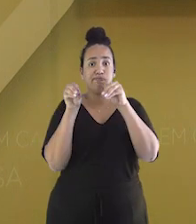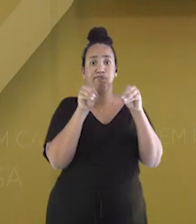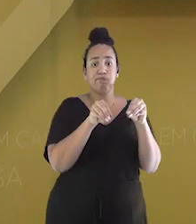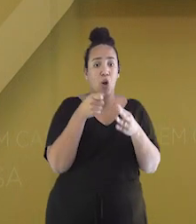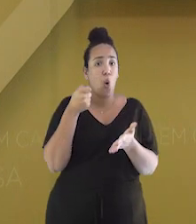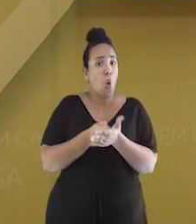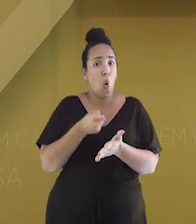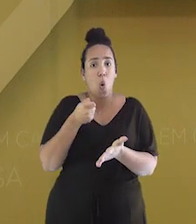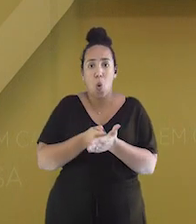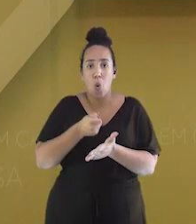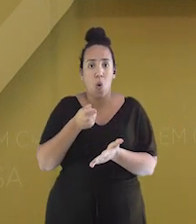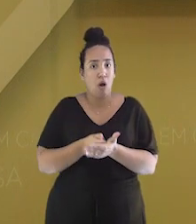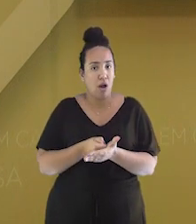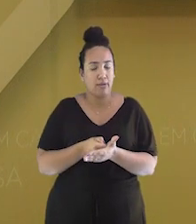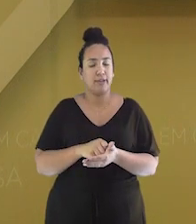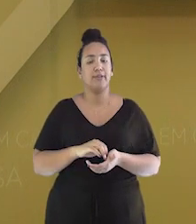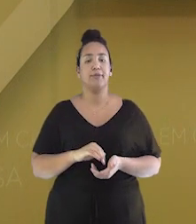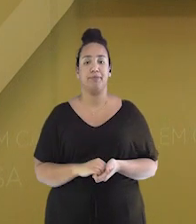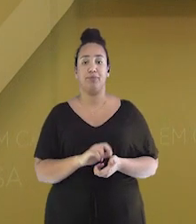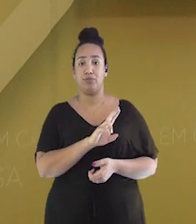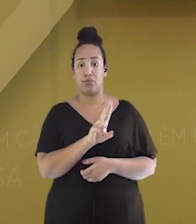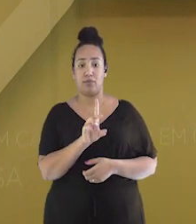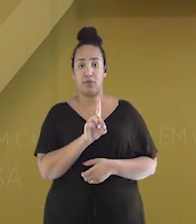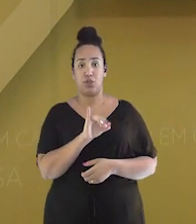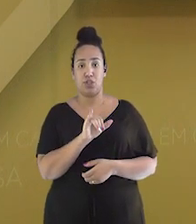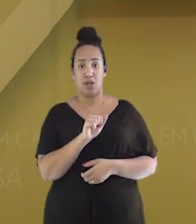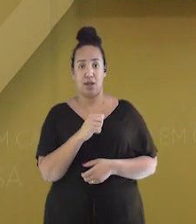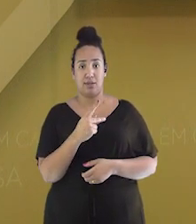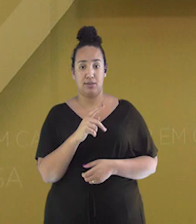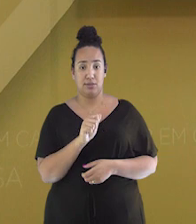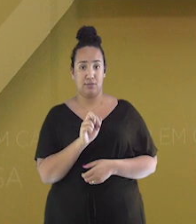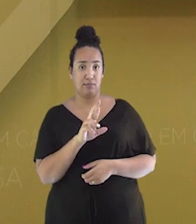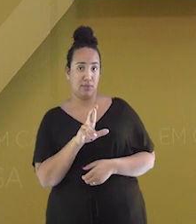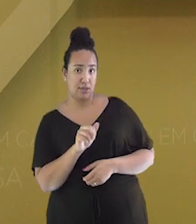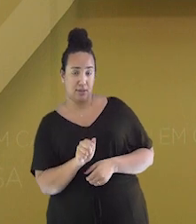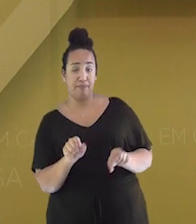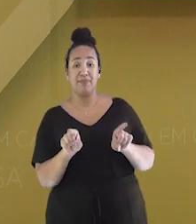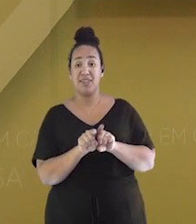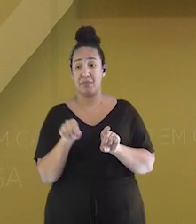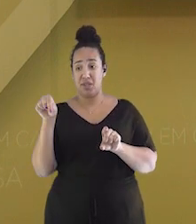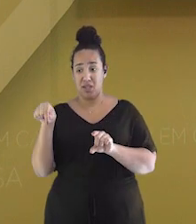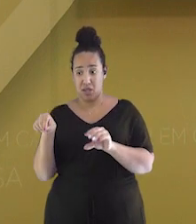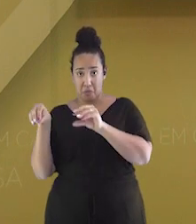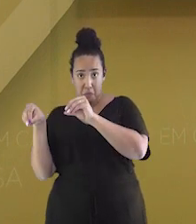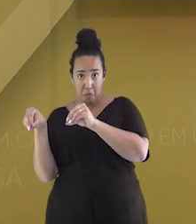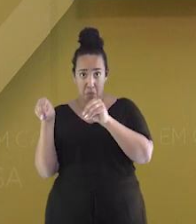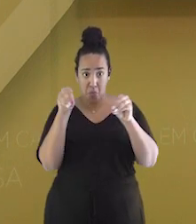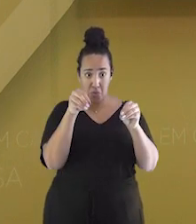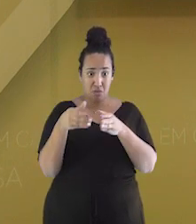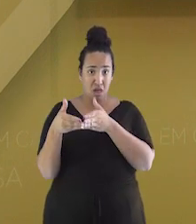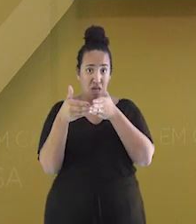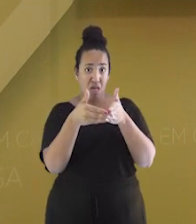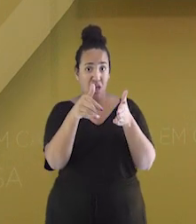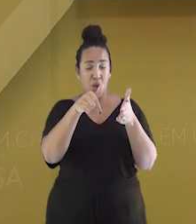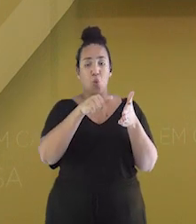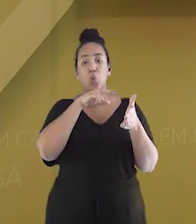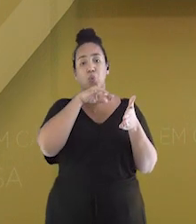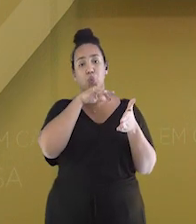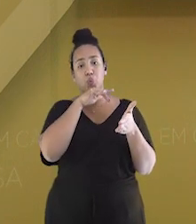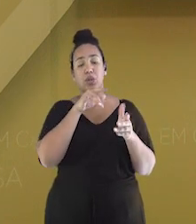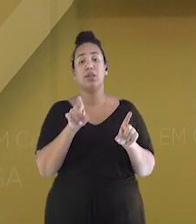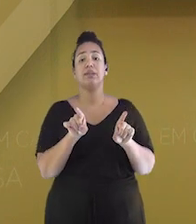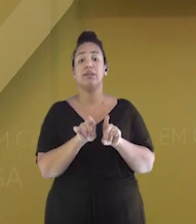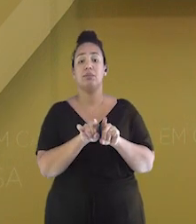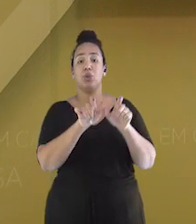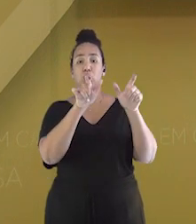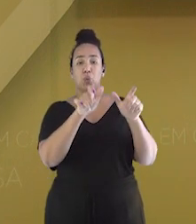de diáspora africana. Segundo, o transporte desumano dos navios negreiros. E em terceiro,